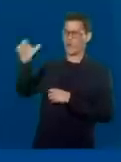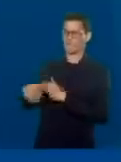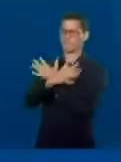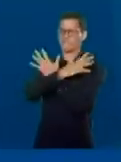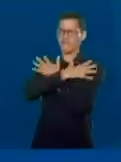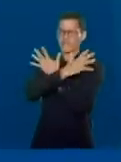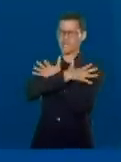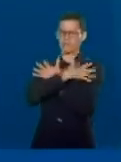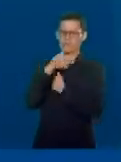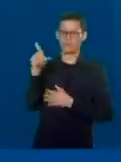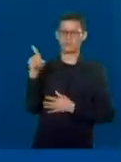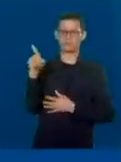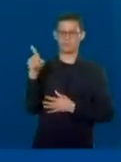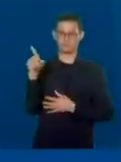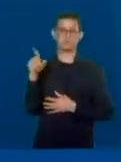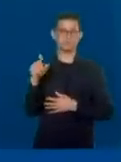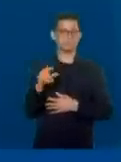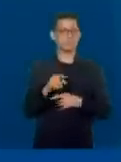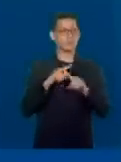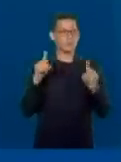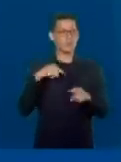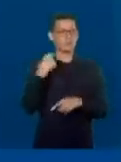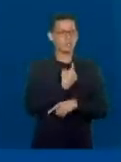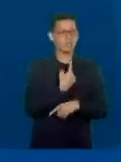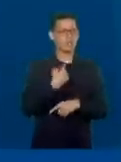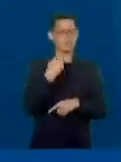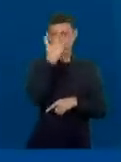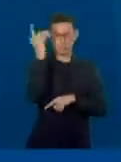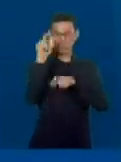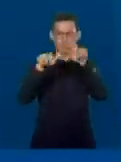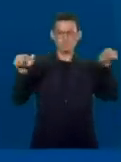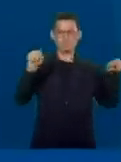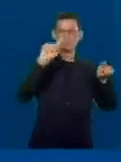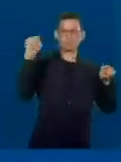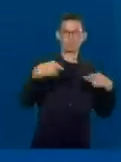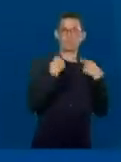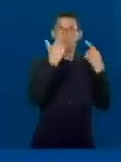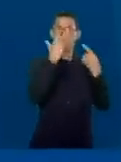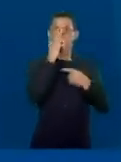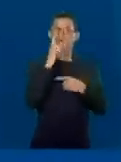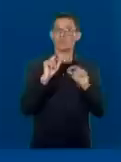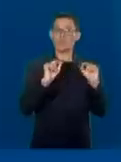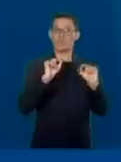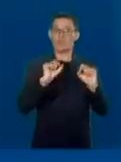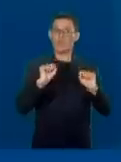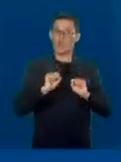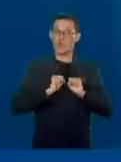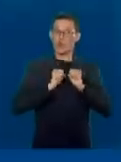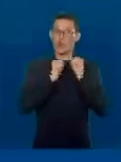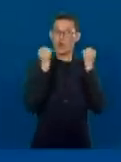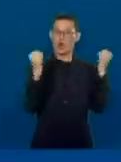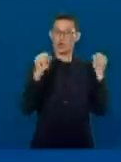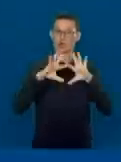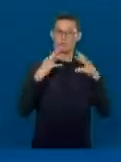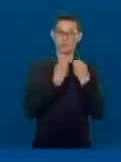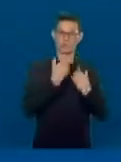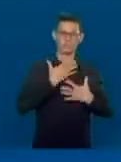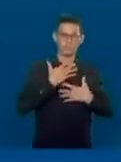nós somos vítimas do crime de ódio dessas pessoas, e não o contrário, como o Fujão